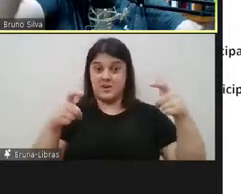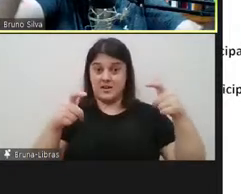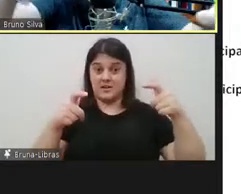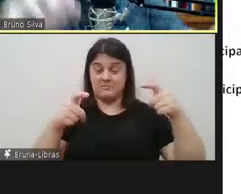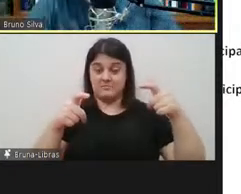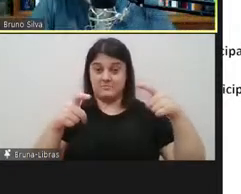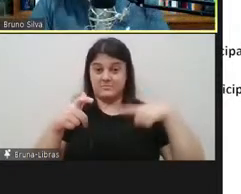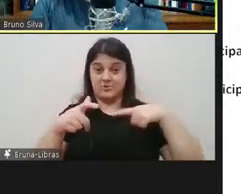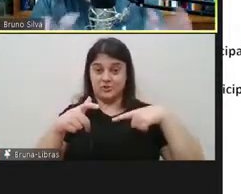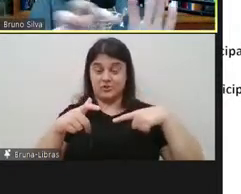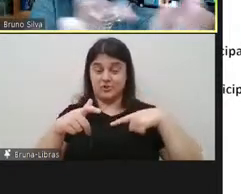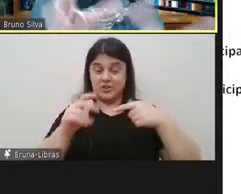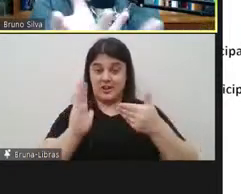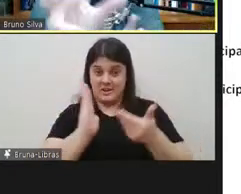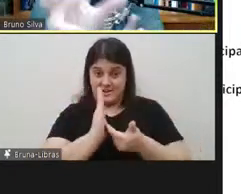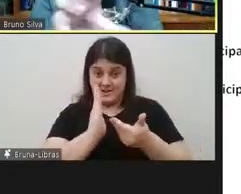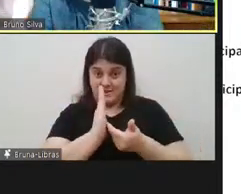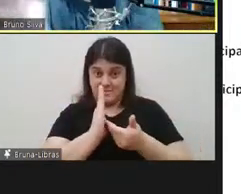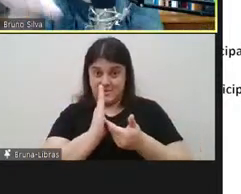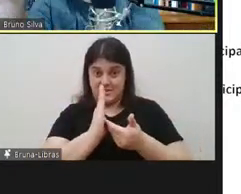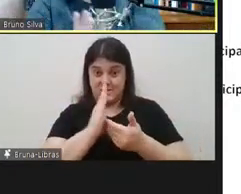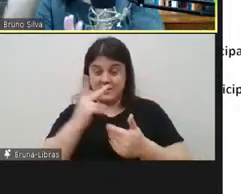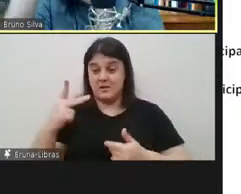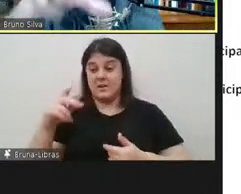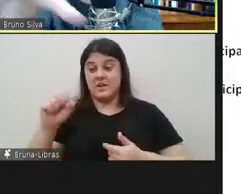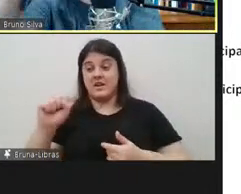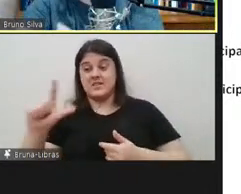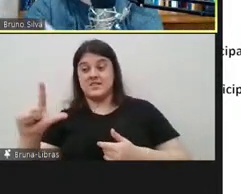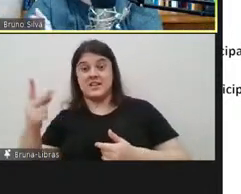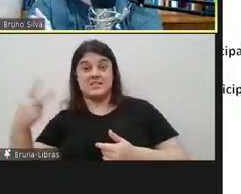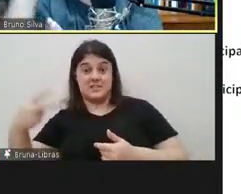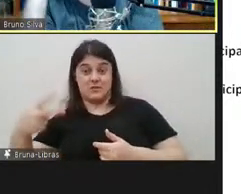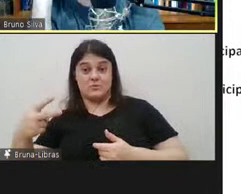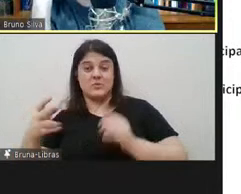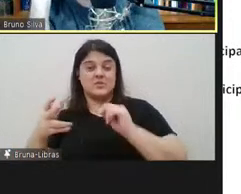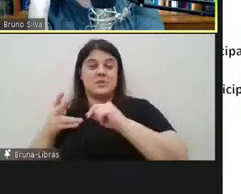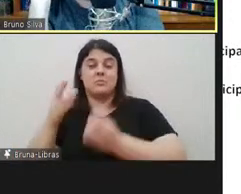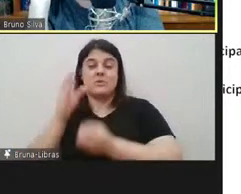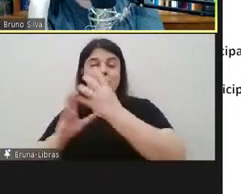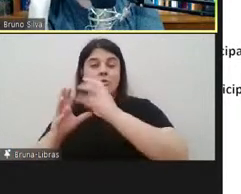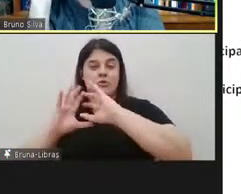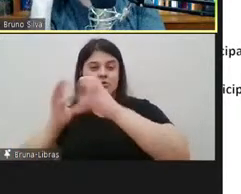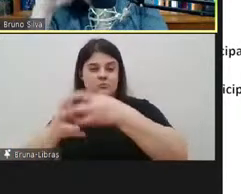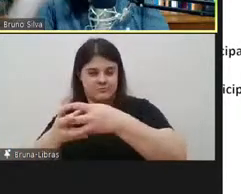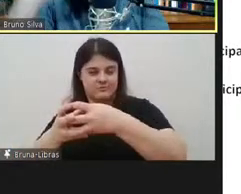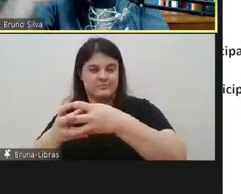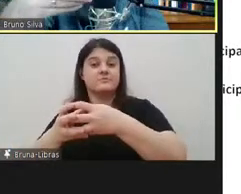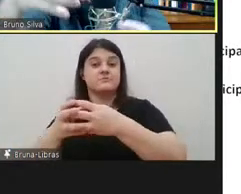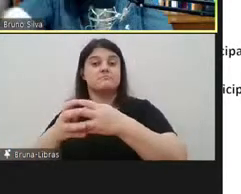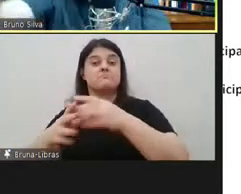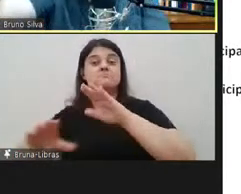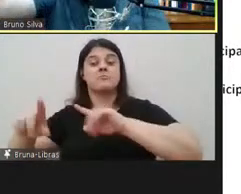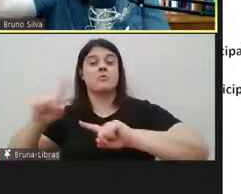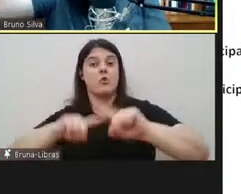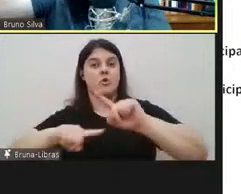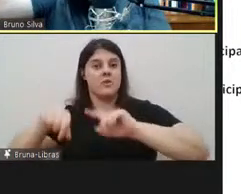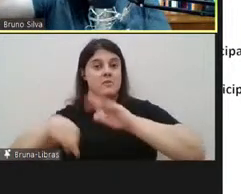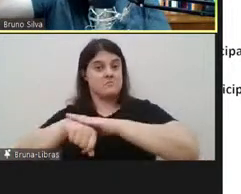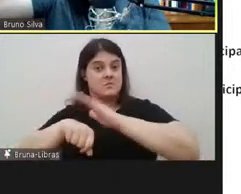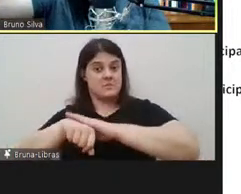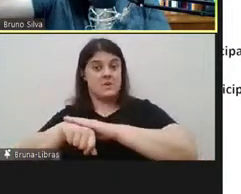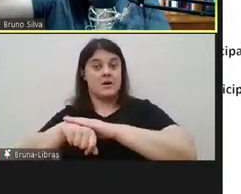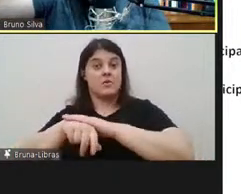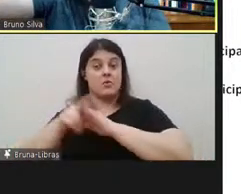psl foi o que fez o segundo é só que o psl vamos supor fez atualizando vai governar beleza ele é obrigado